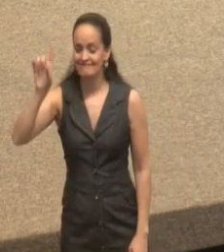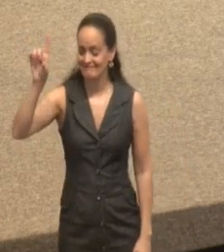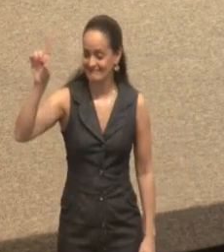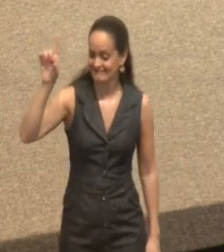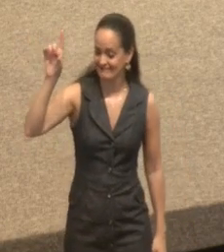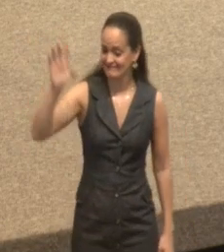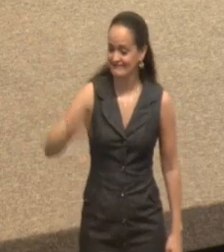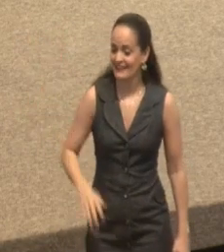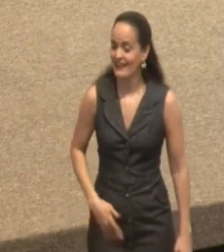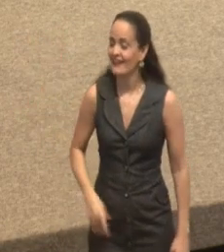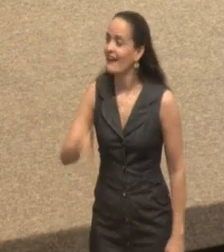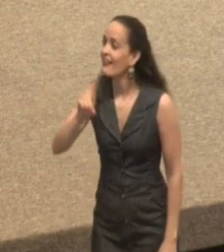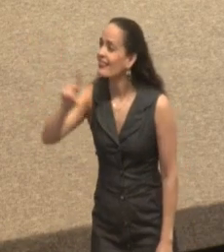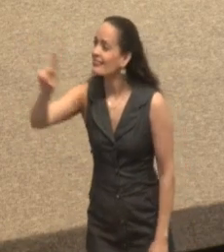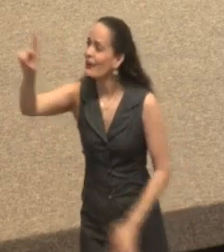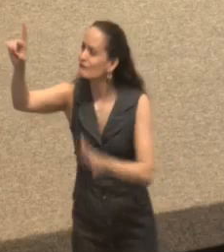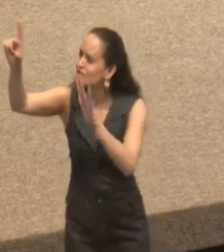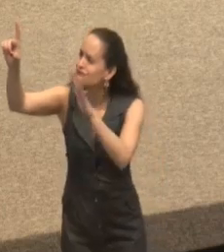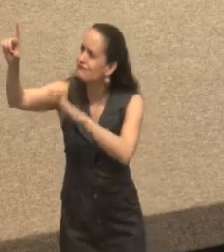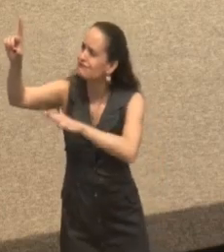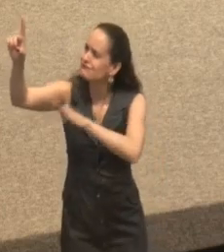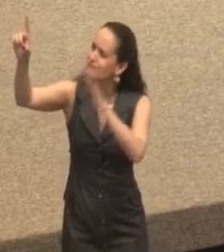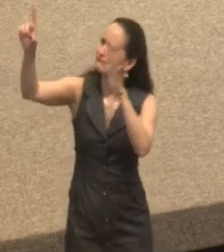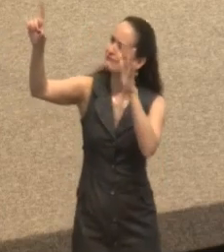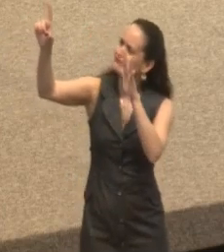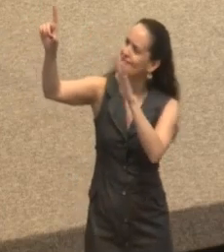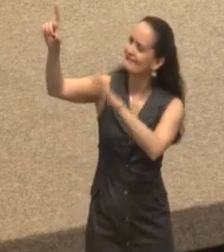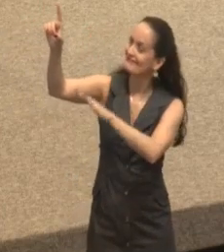tu és adorado.